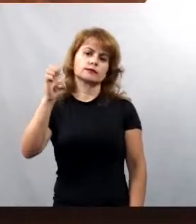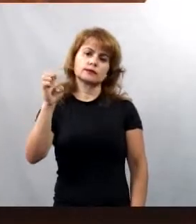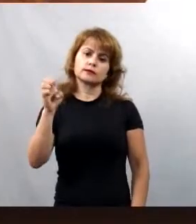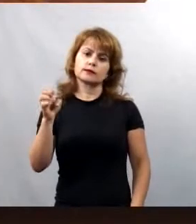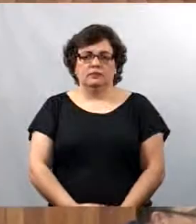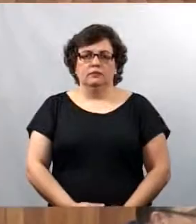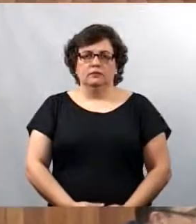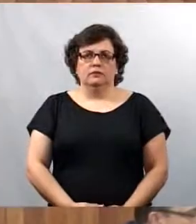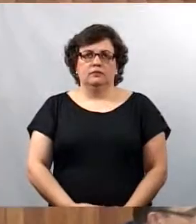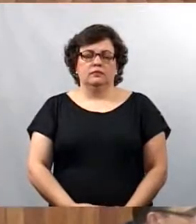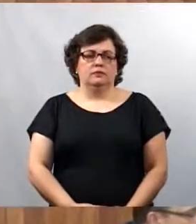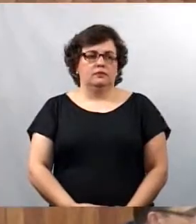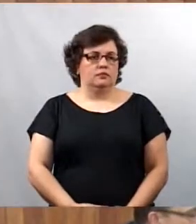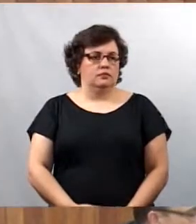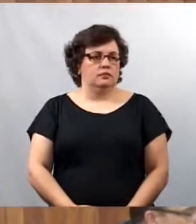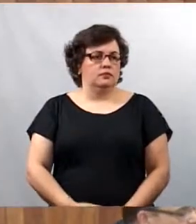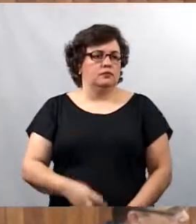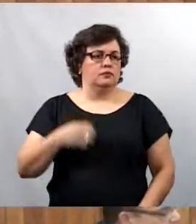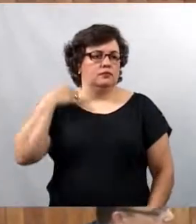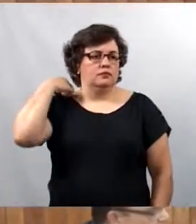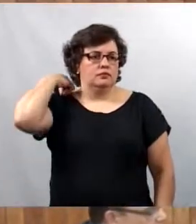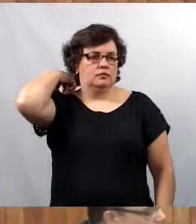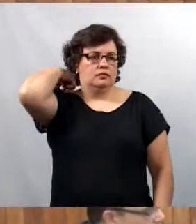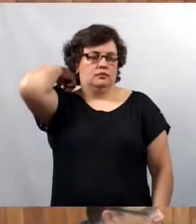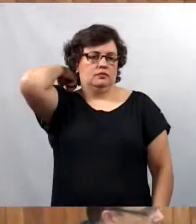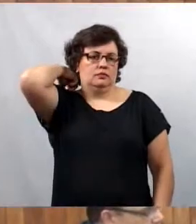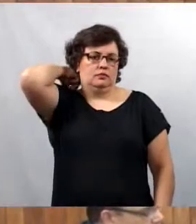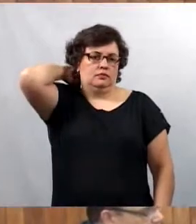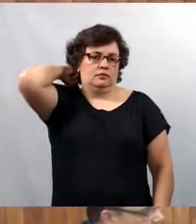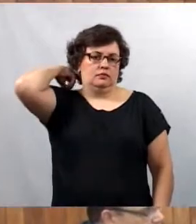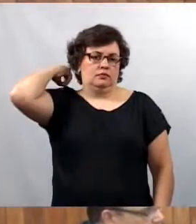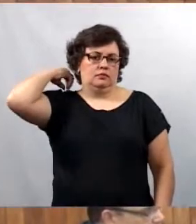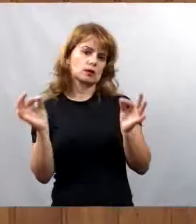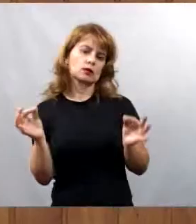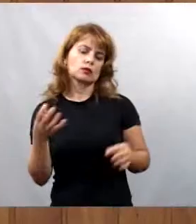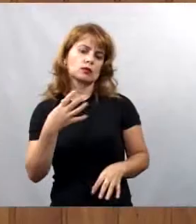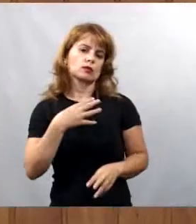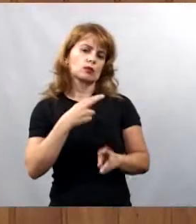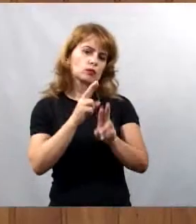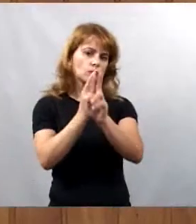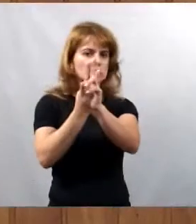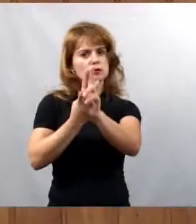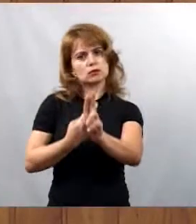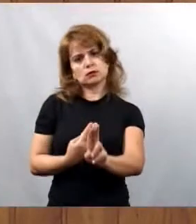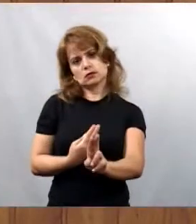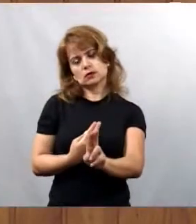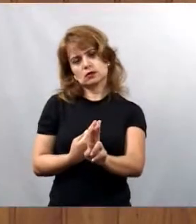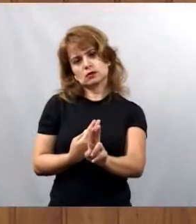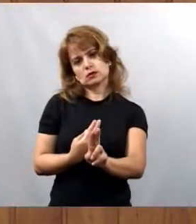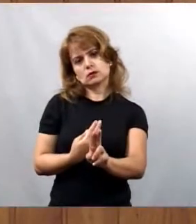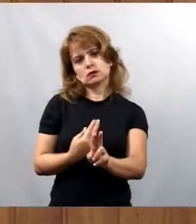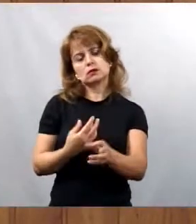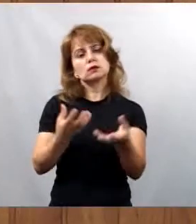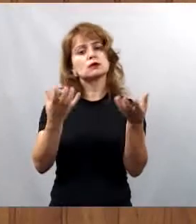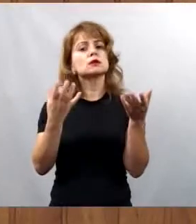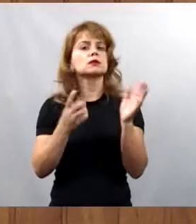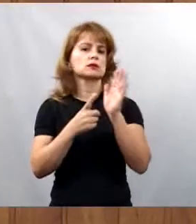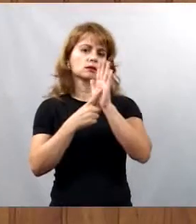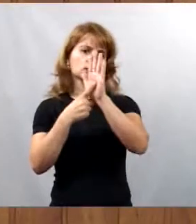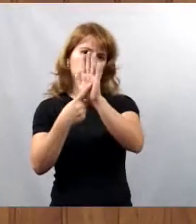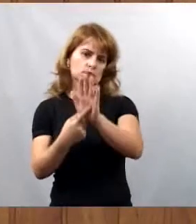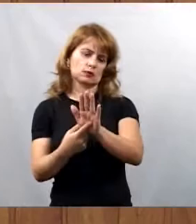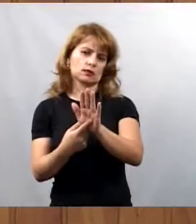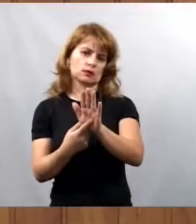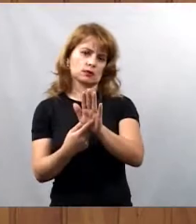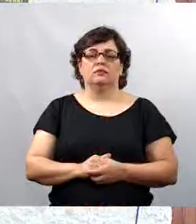Rezende dispõe sobre a criação do cartão educação autorizando o Executivo a conceder auxílio para aquisição de